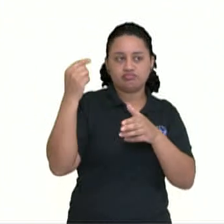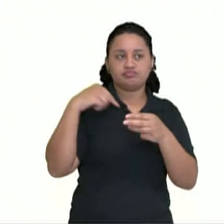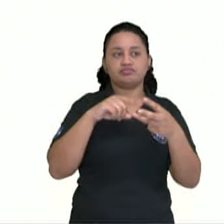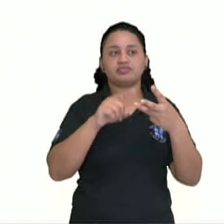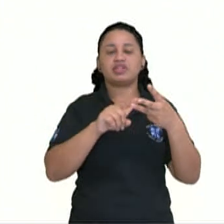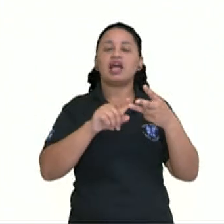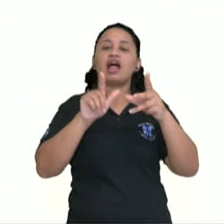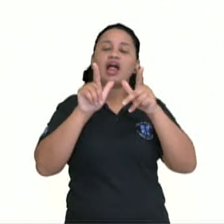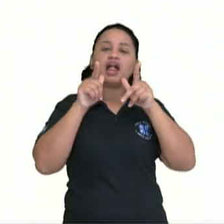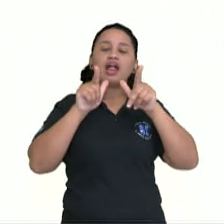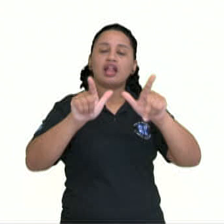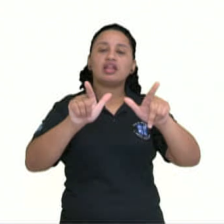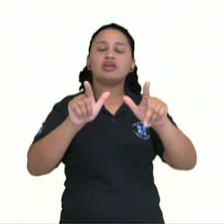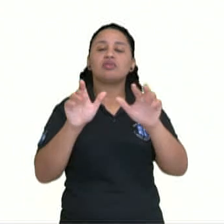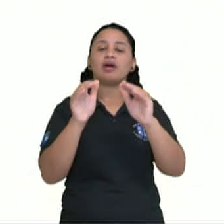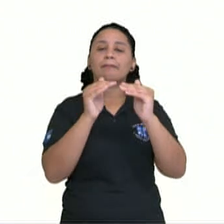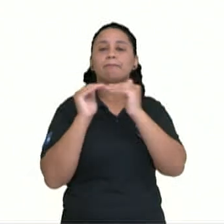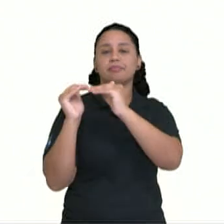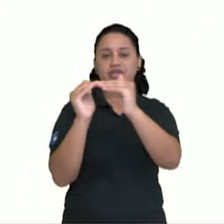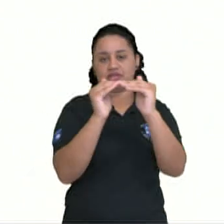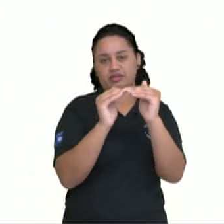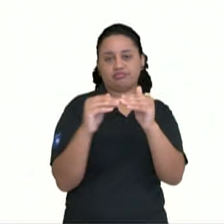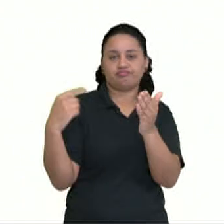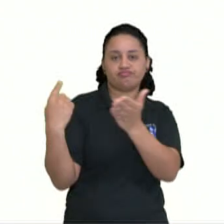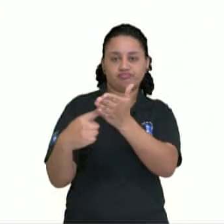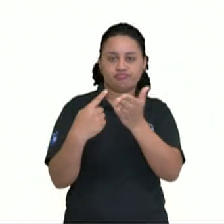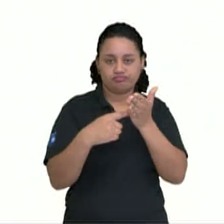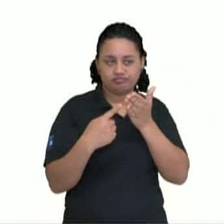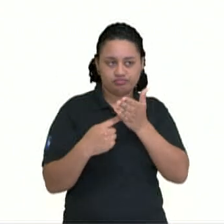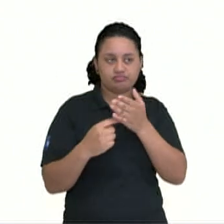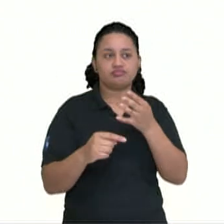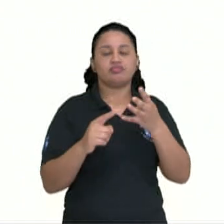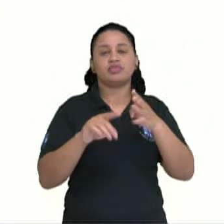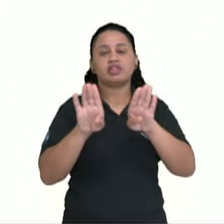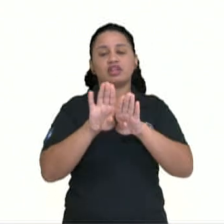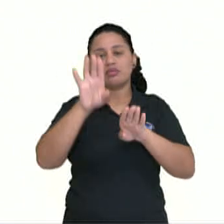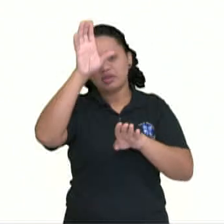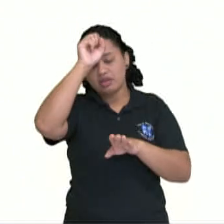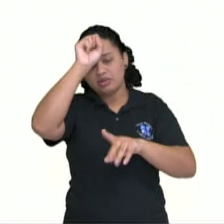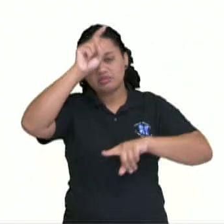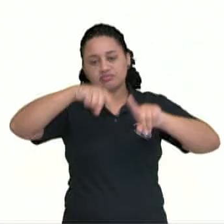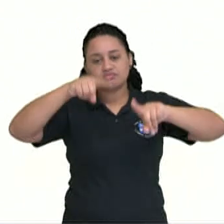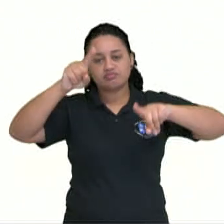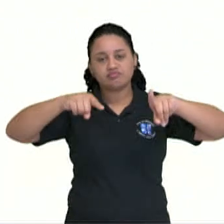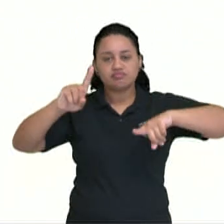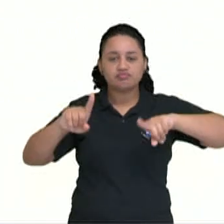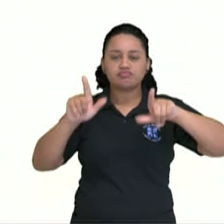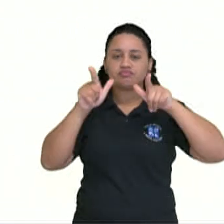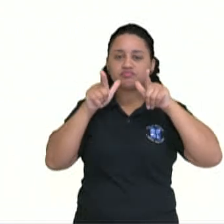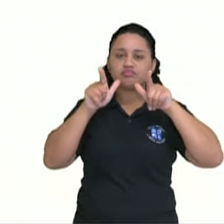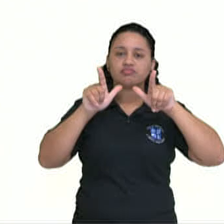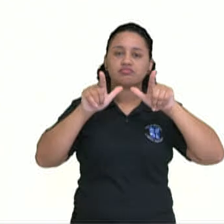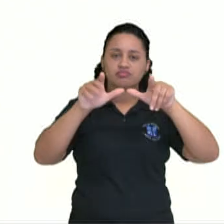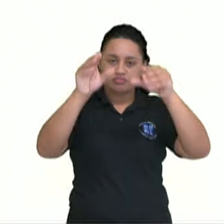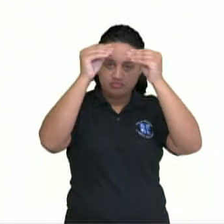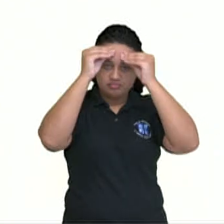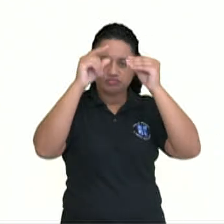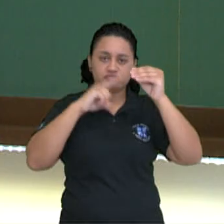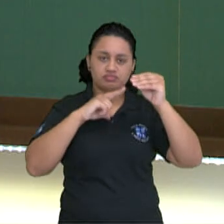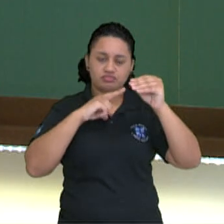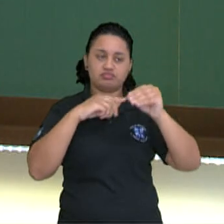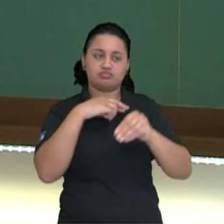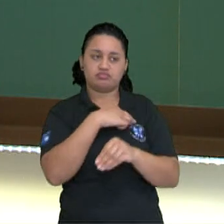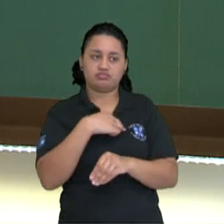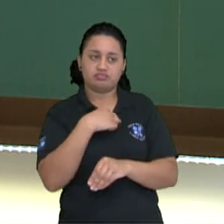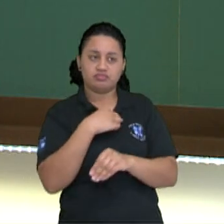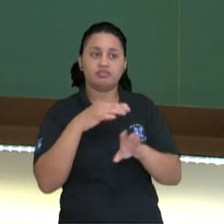convenção. Compreendemos o uso da linguagem e suas variações que aparecem nos romances. E